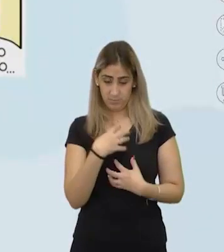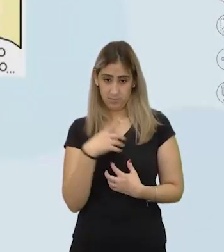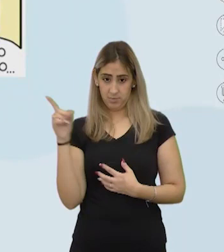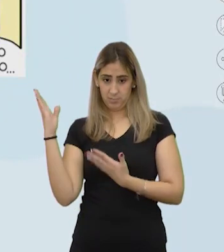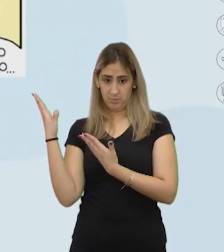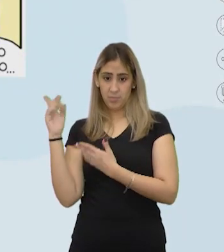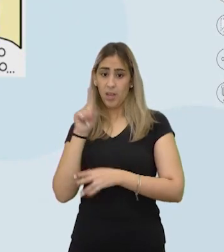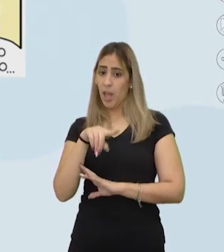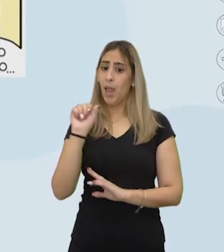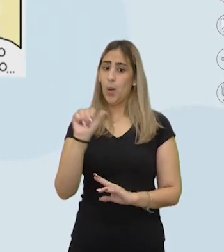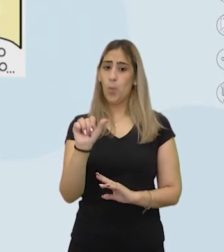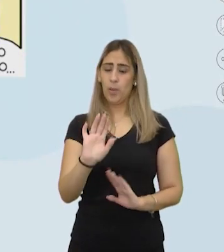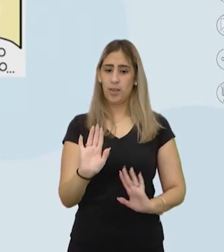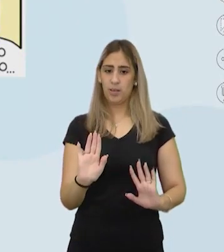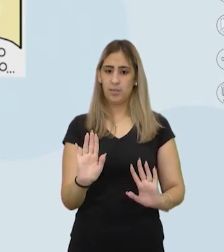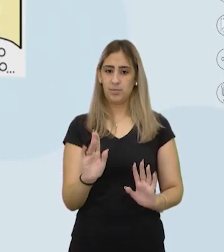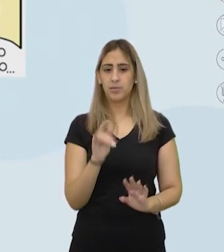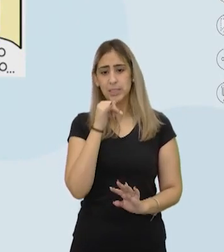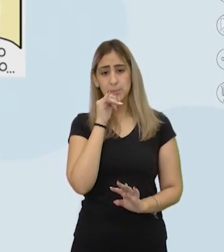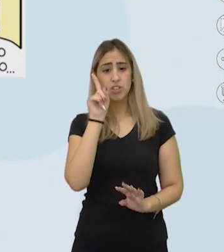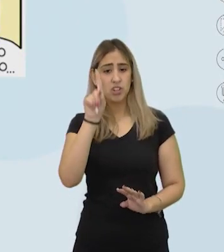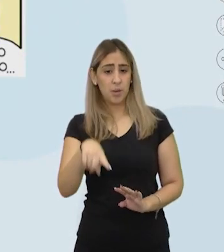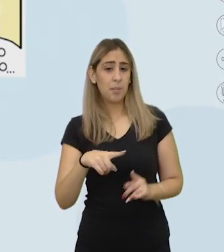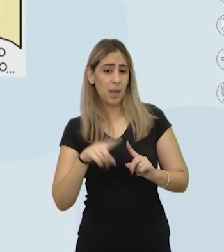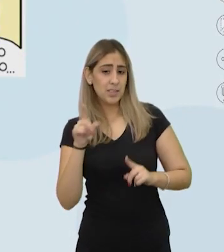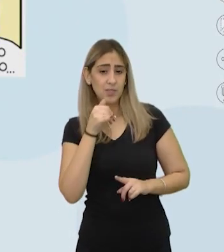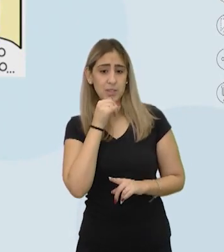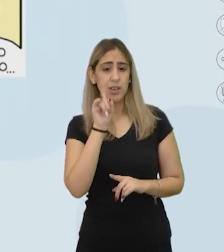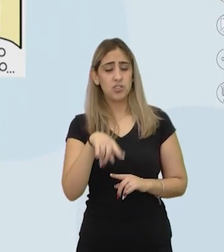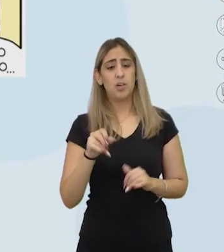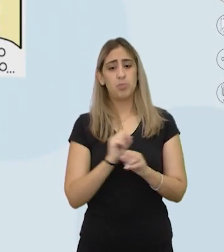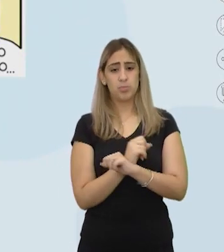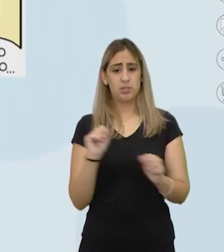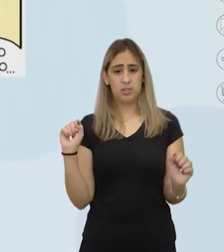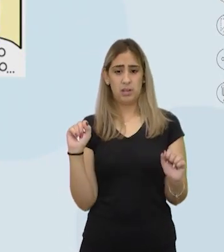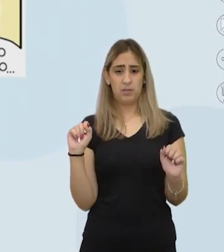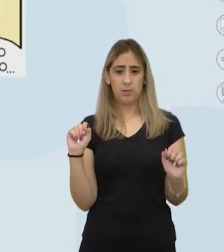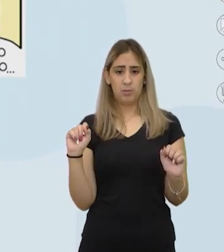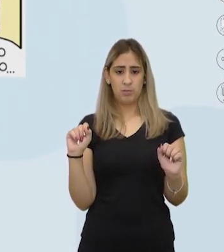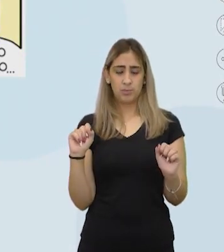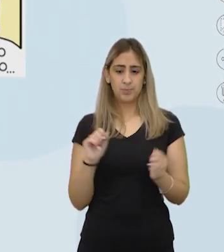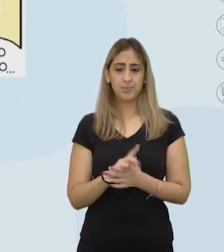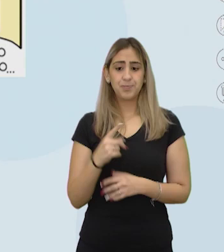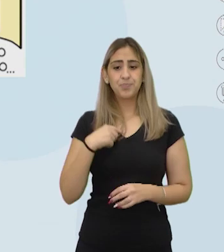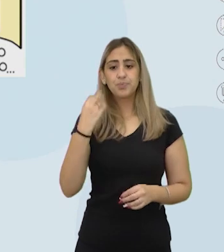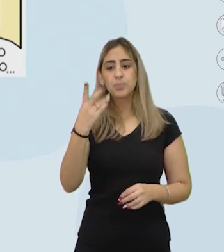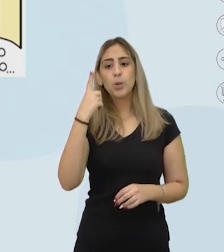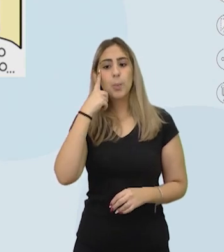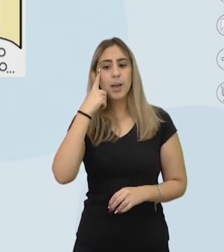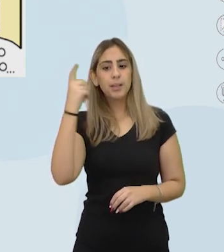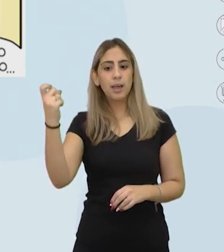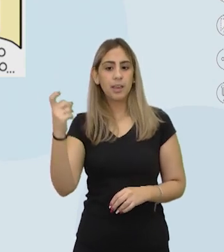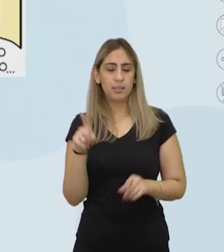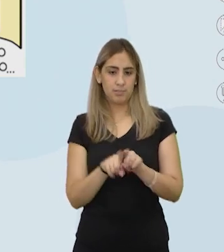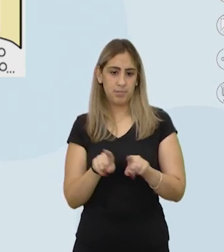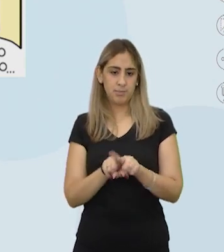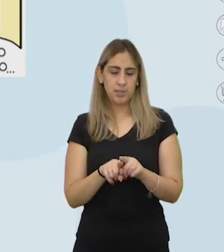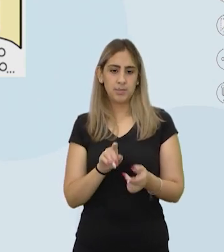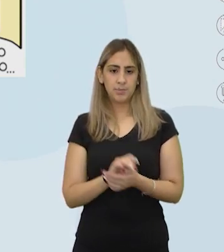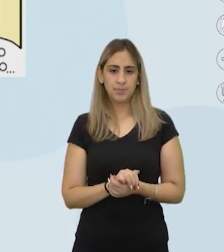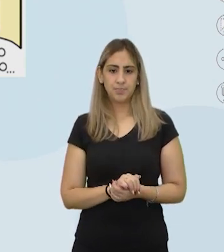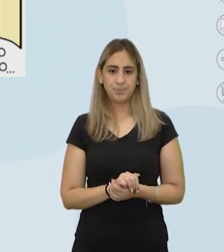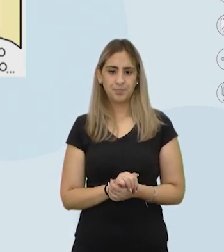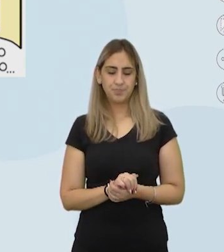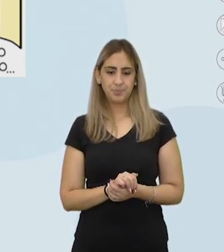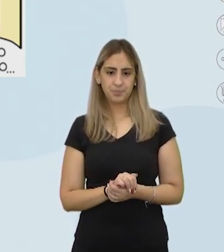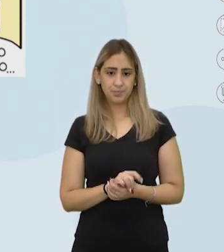Mas, infelizmente, nossa união é impossível. Então, olha só, tudo que ela falou antes, ela introduziu uma ideia adversativa, tá? E não para